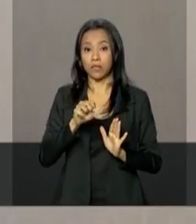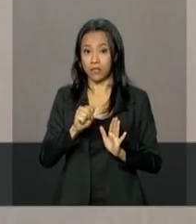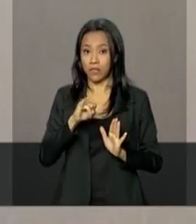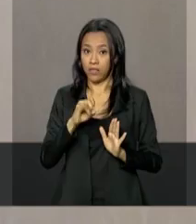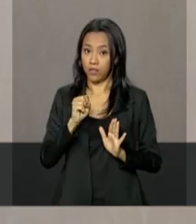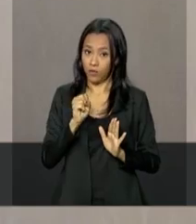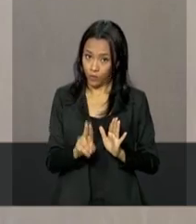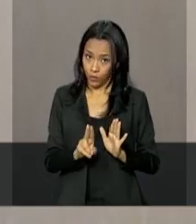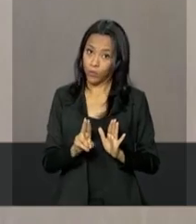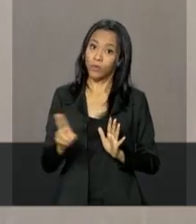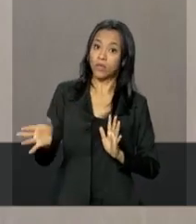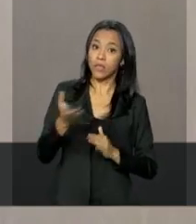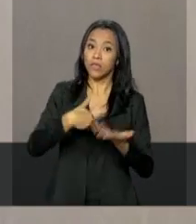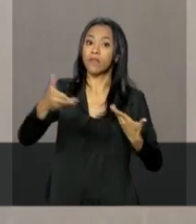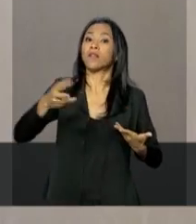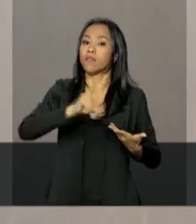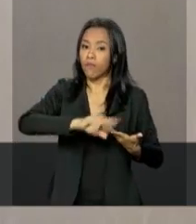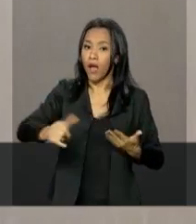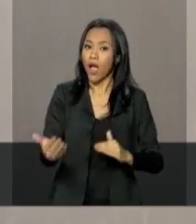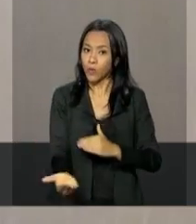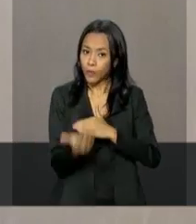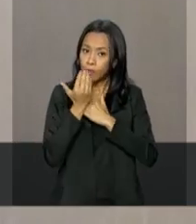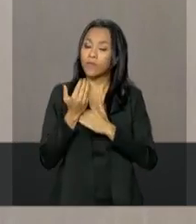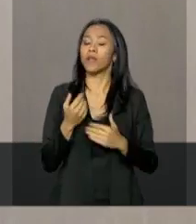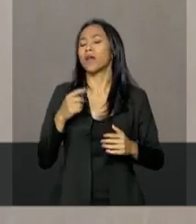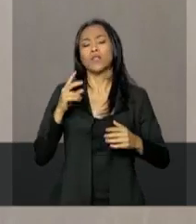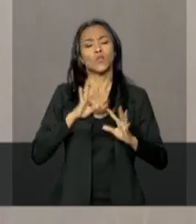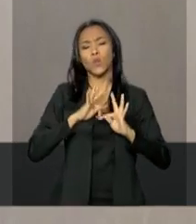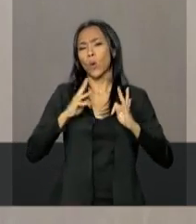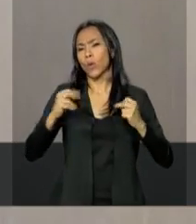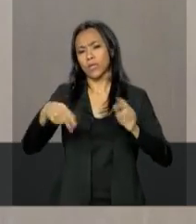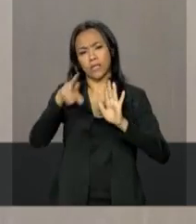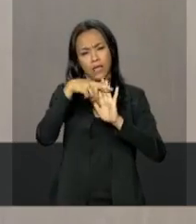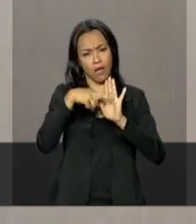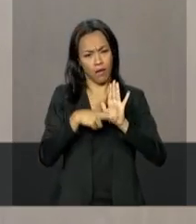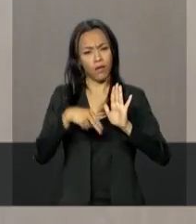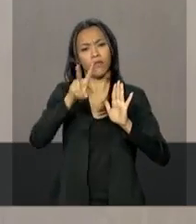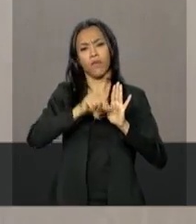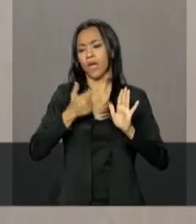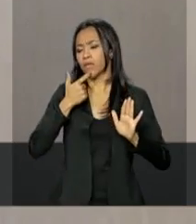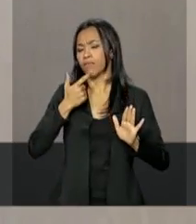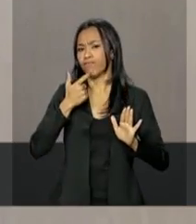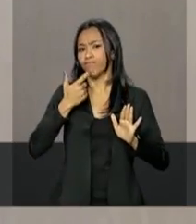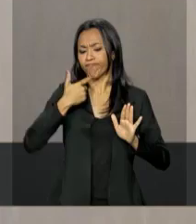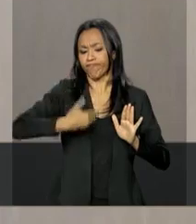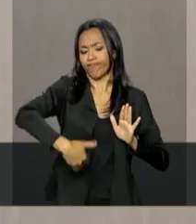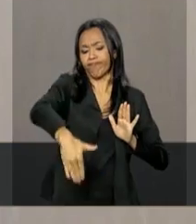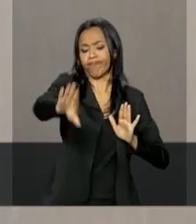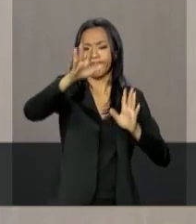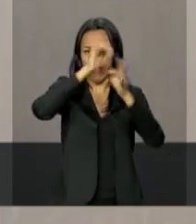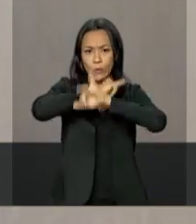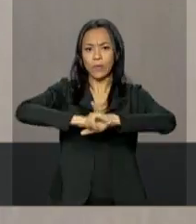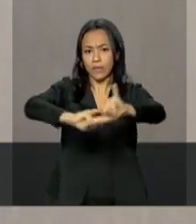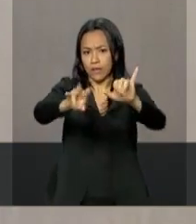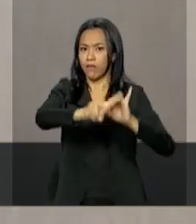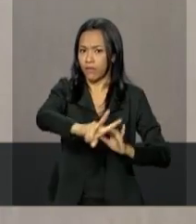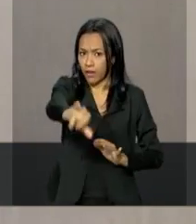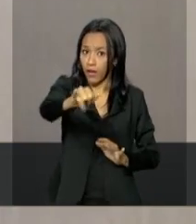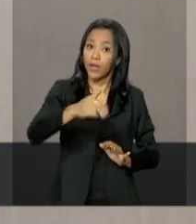operacionalizar isso. Todas as regras serão anunciadas, né, pelo senhor ministro brevemente, mas eu acredito que é uma